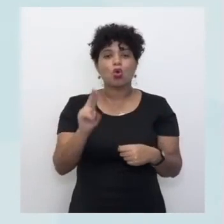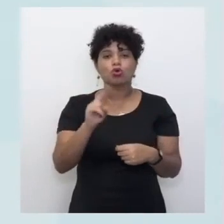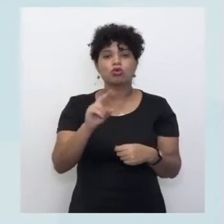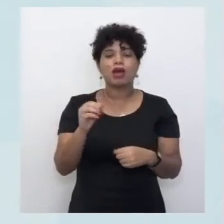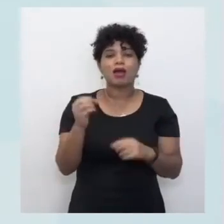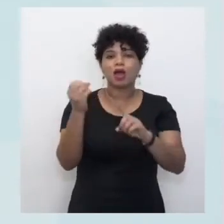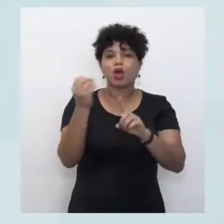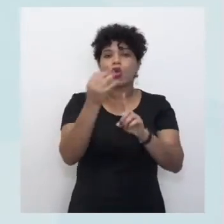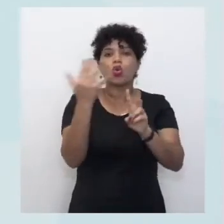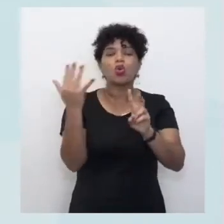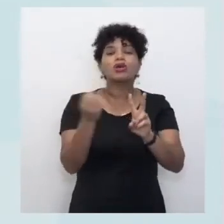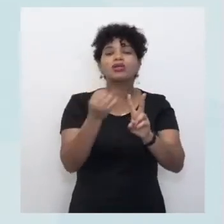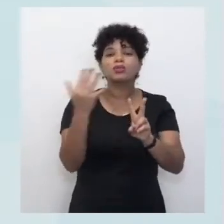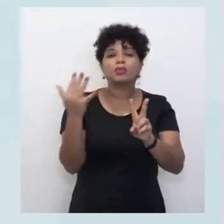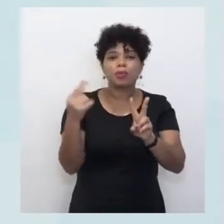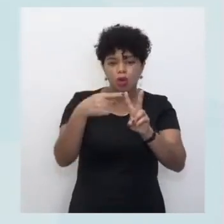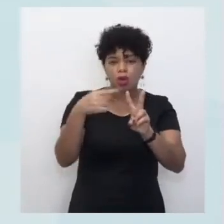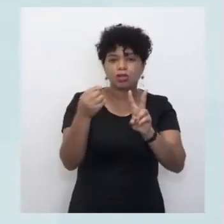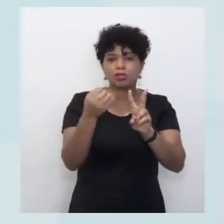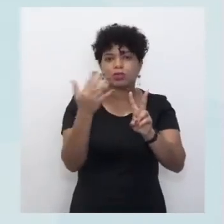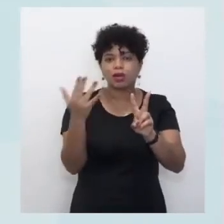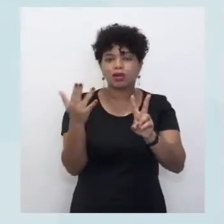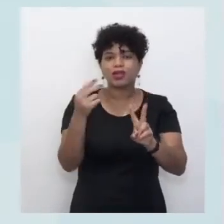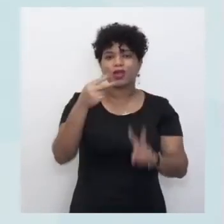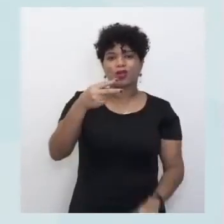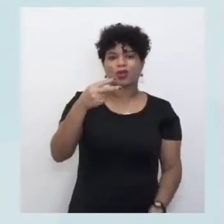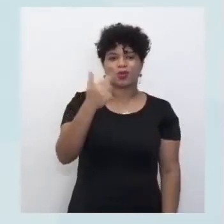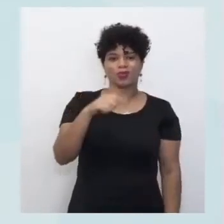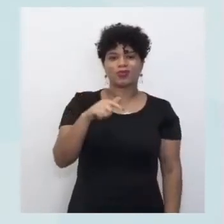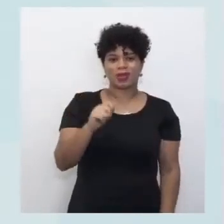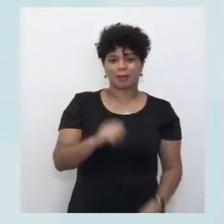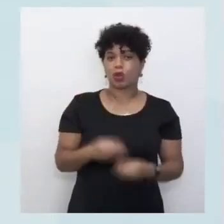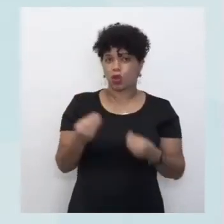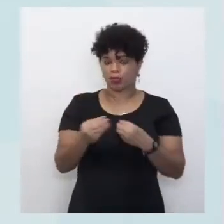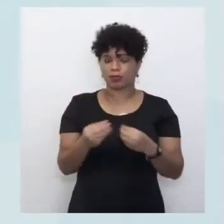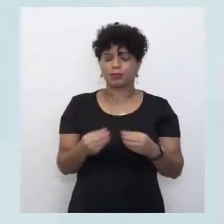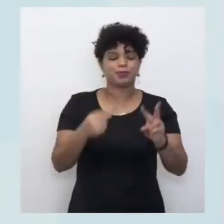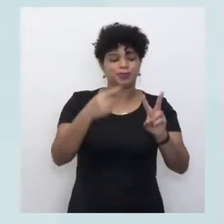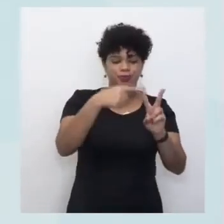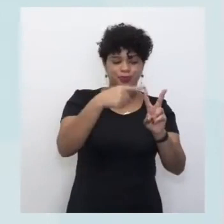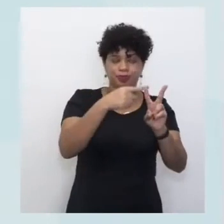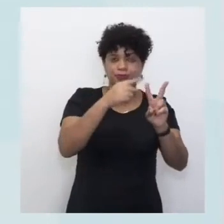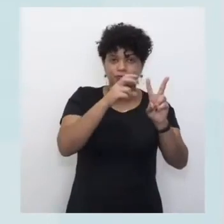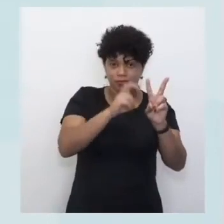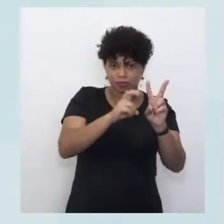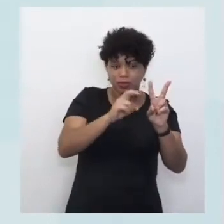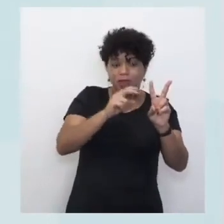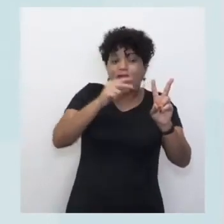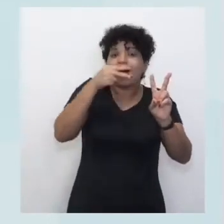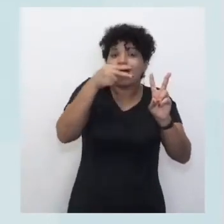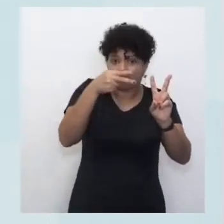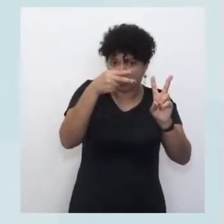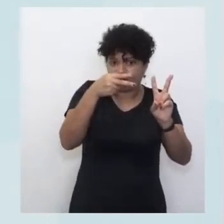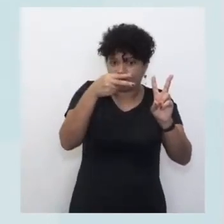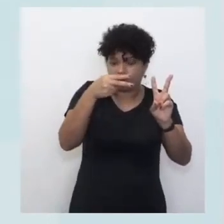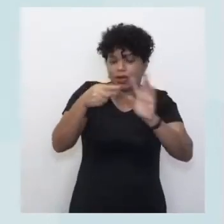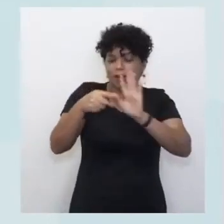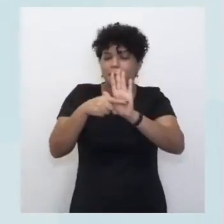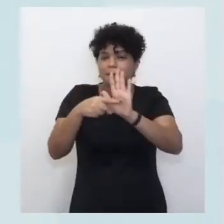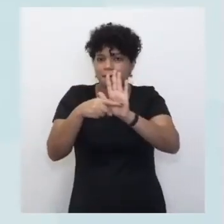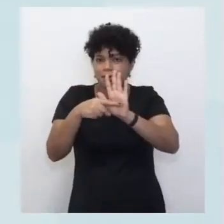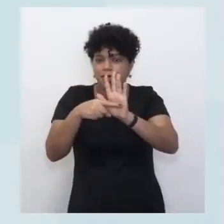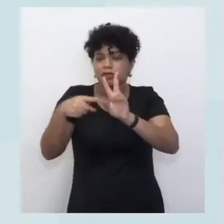expoente 2. Então, eu vou ter raiz quadrada de 5 ao quadrado